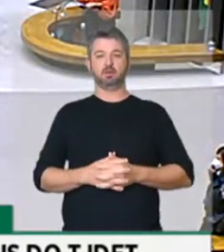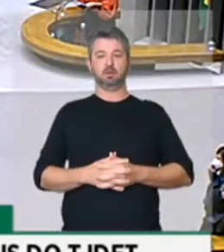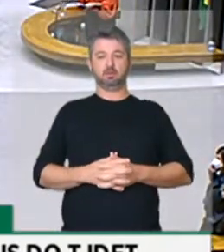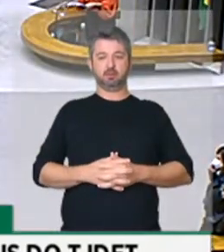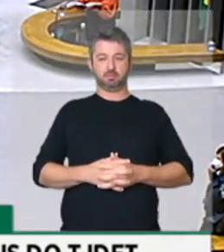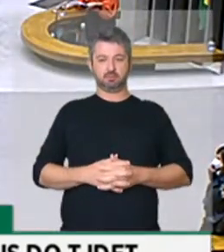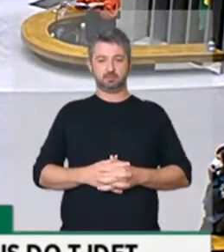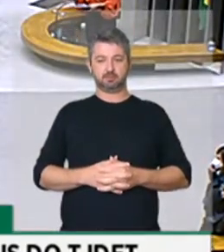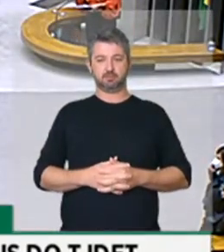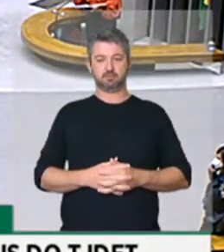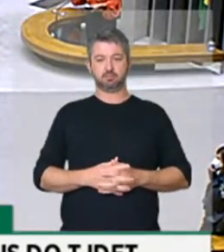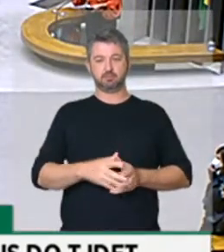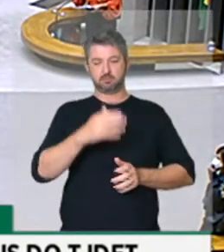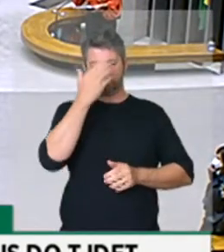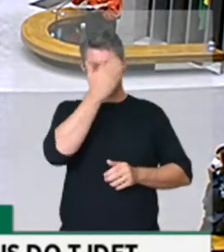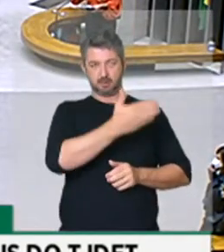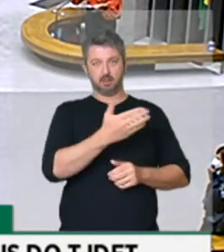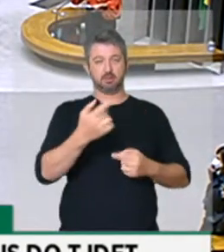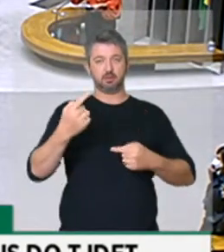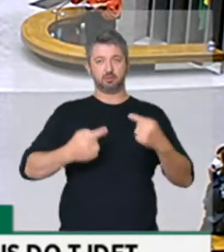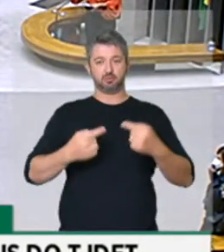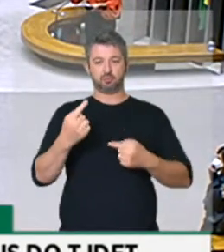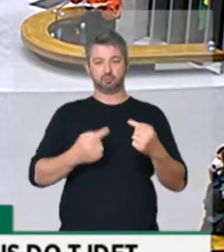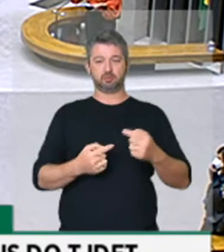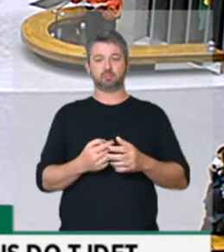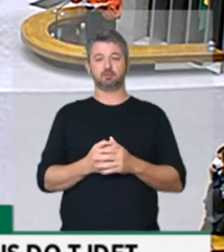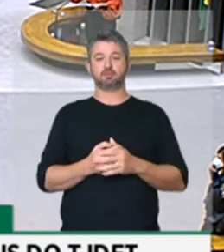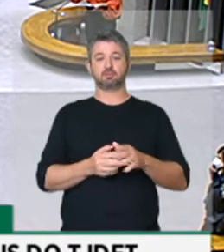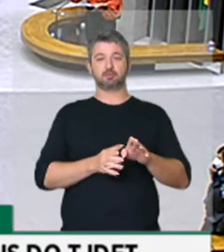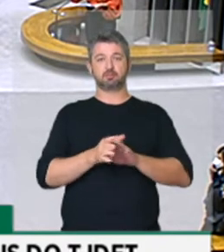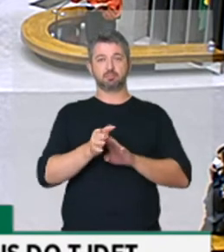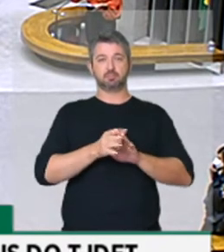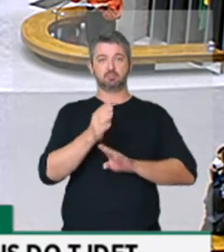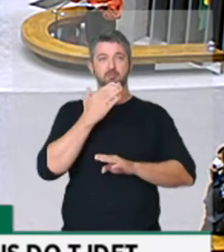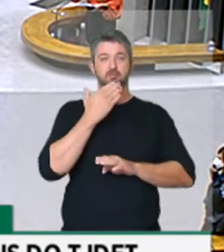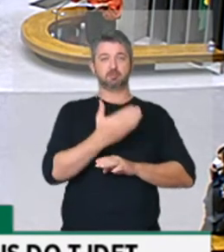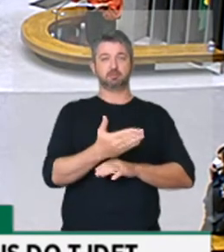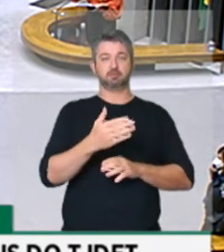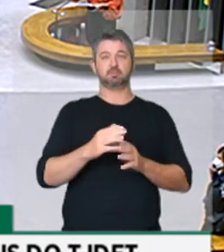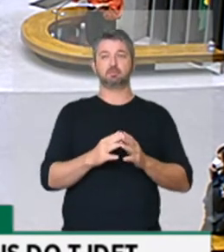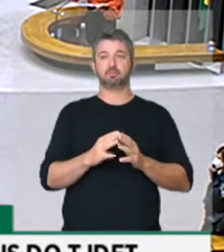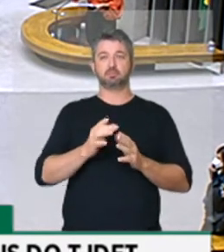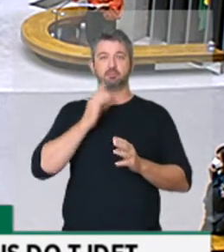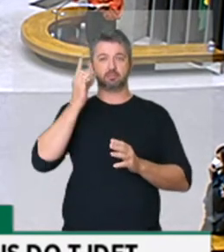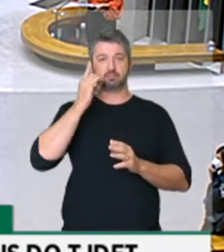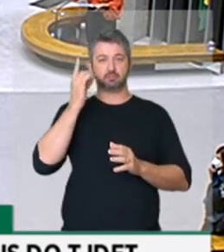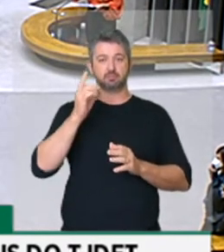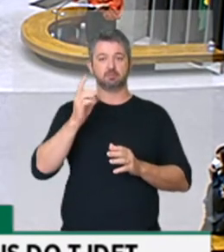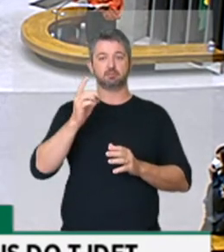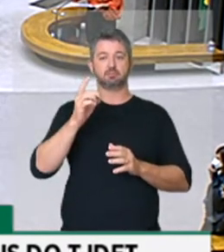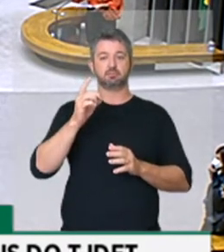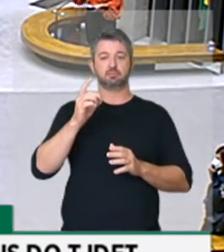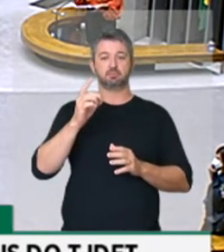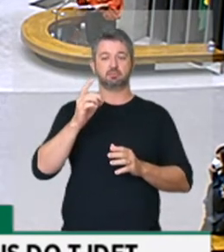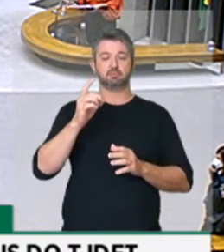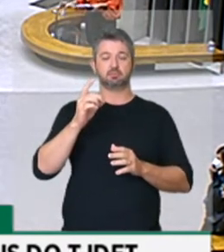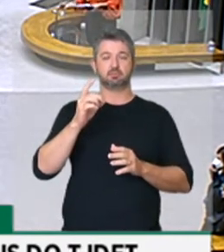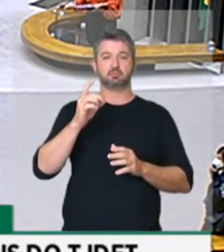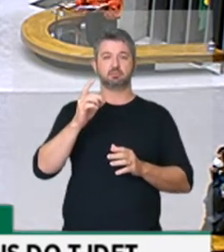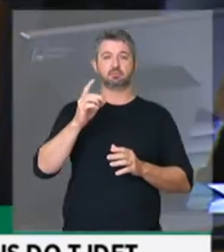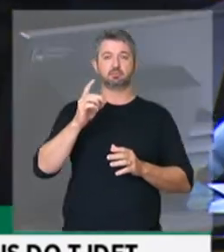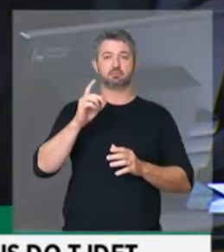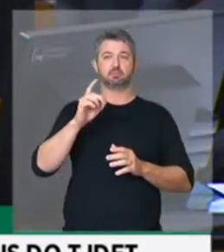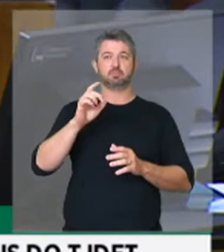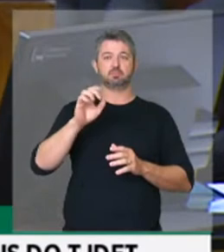Obrigado, deputada. Passe a discussão. Para encaminhar favoravelmente, deputada, para discutir